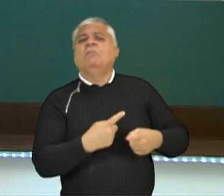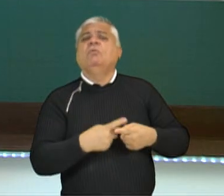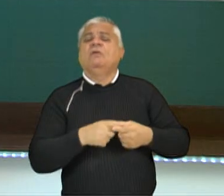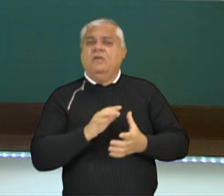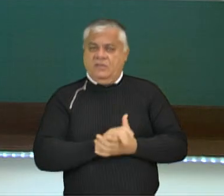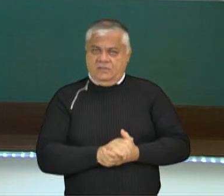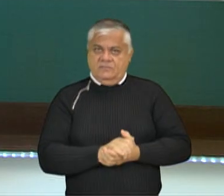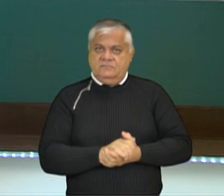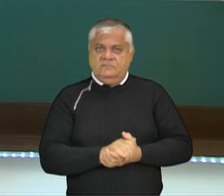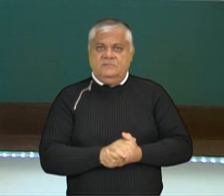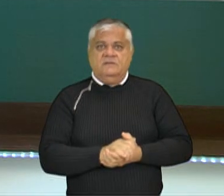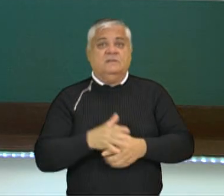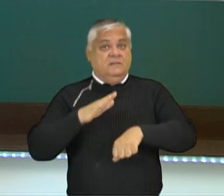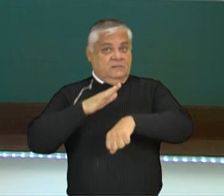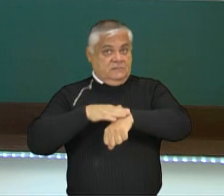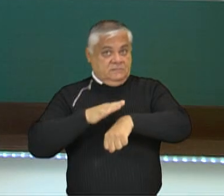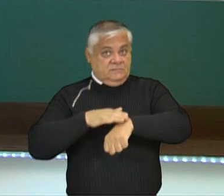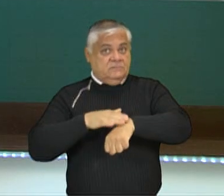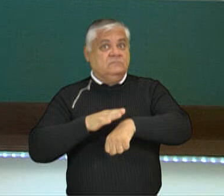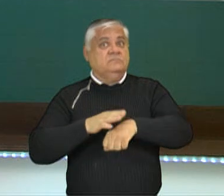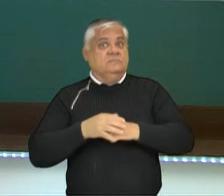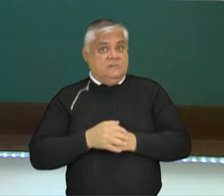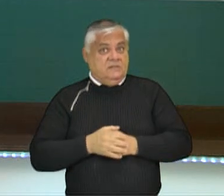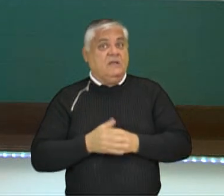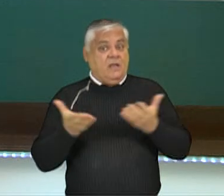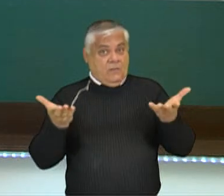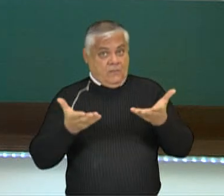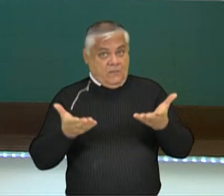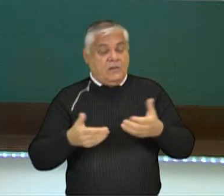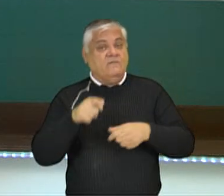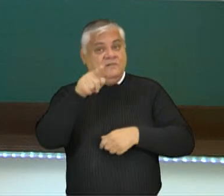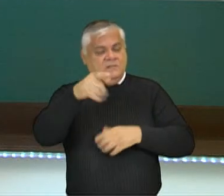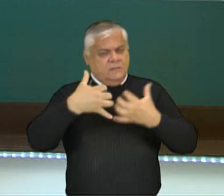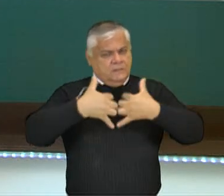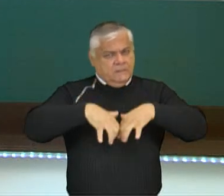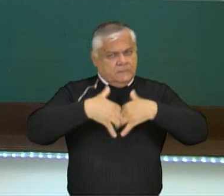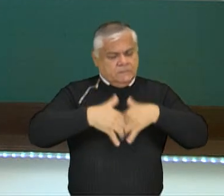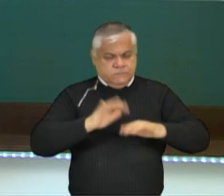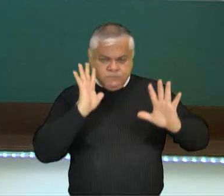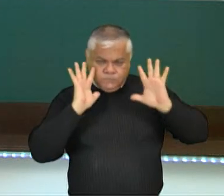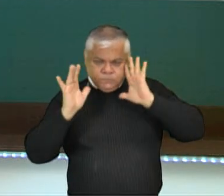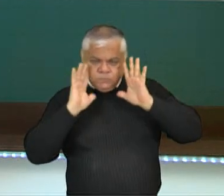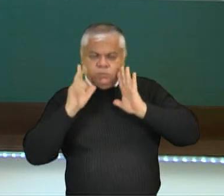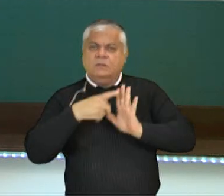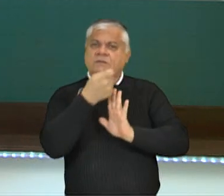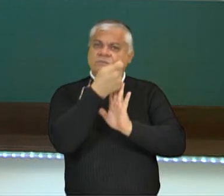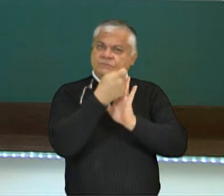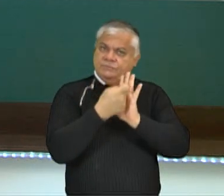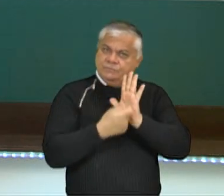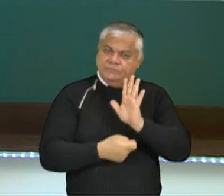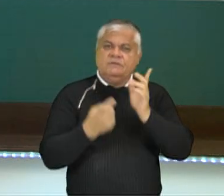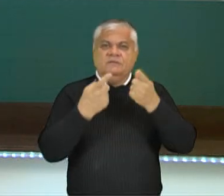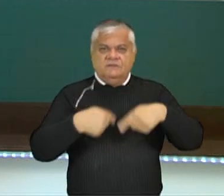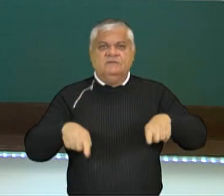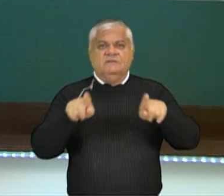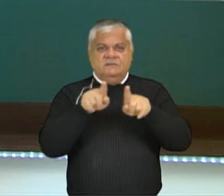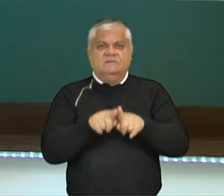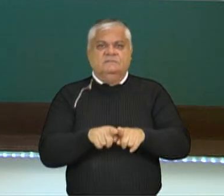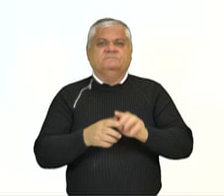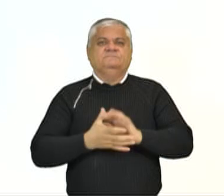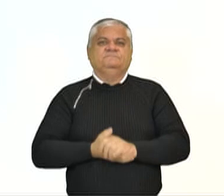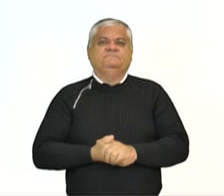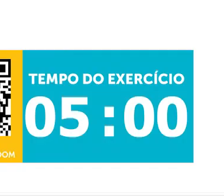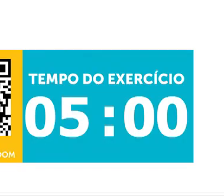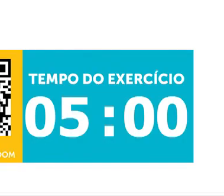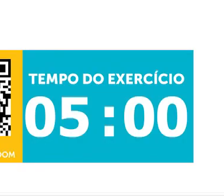então sobreviver. Então nós vamos nesse momento dar um tempo para você desenvolver essa atividade e voltamos a